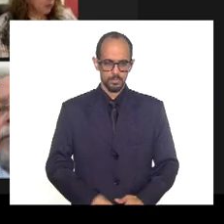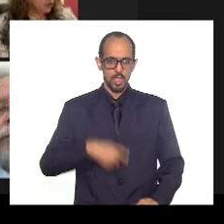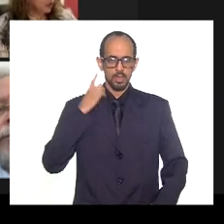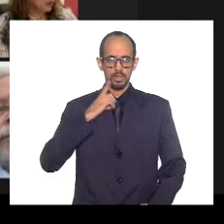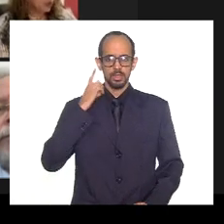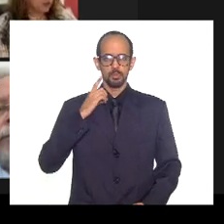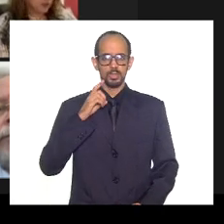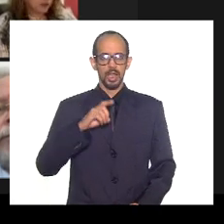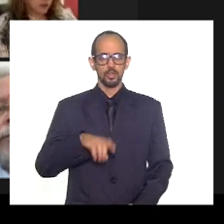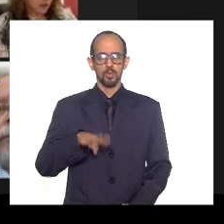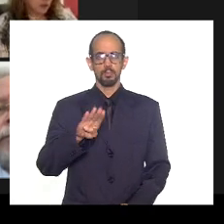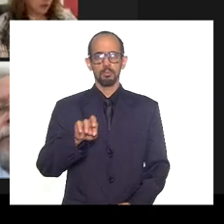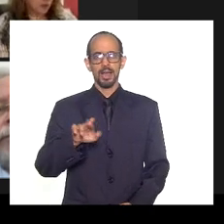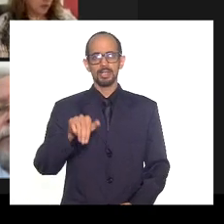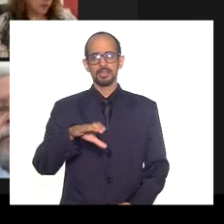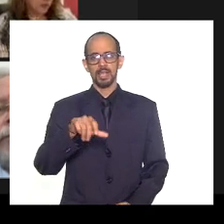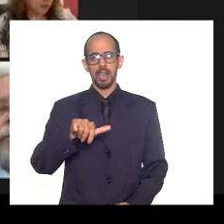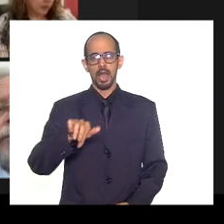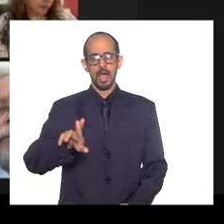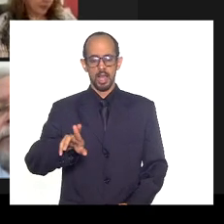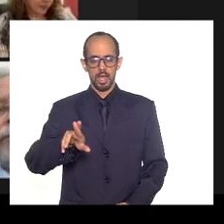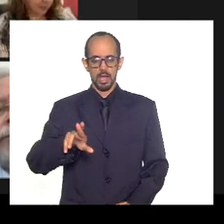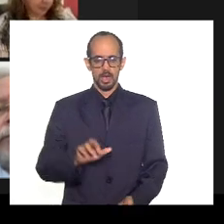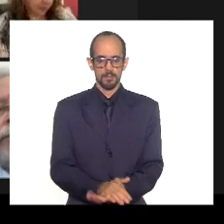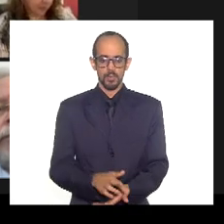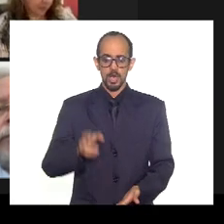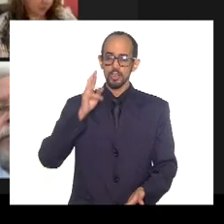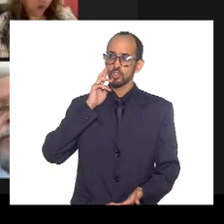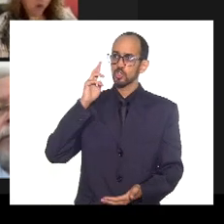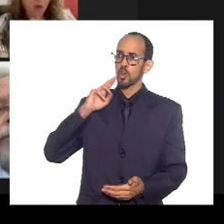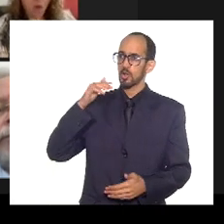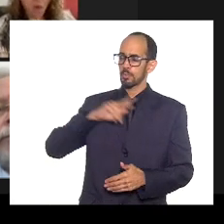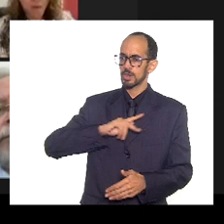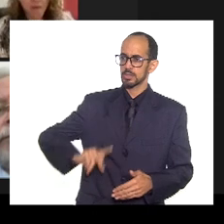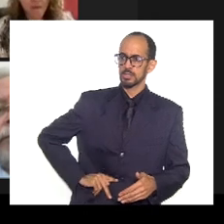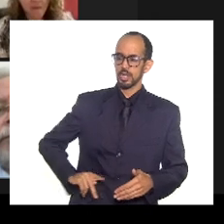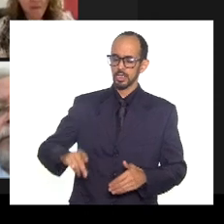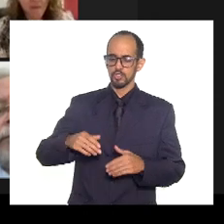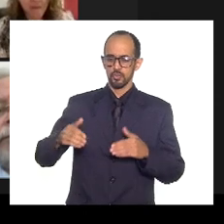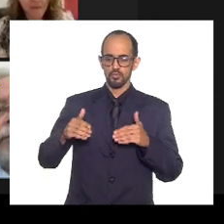Deputado Rodrigo Barcelar. Senhor presidente, parecer favorável.